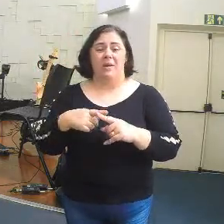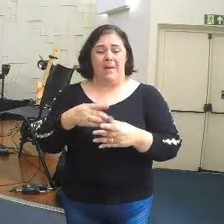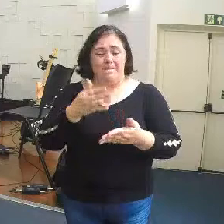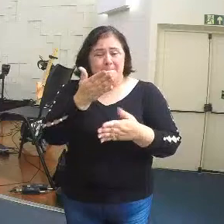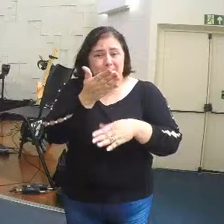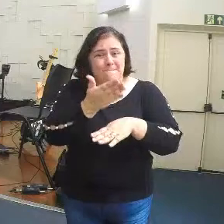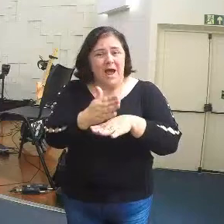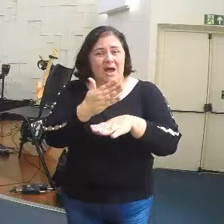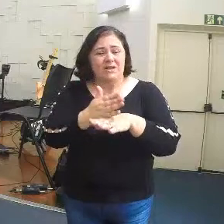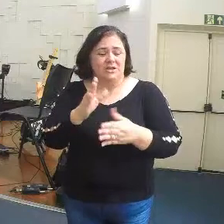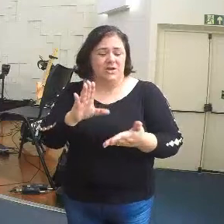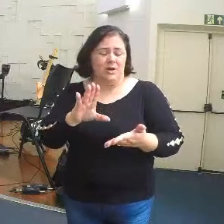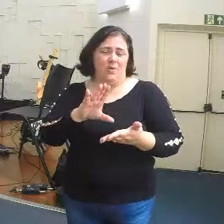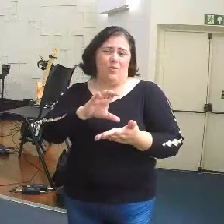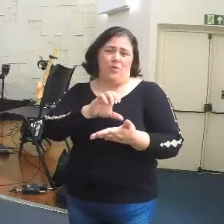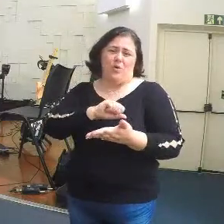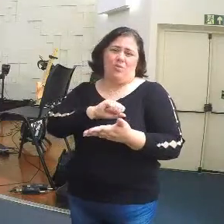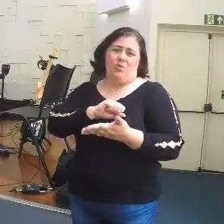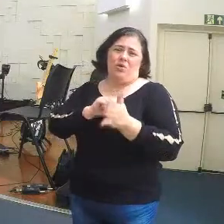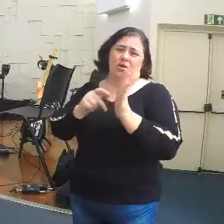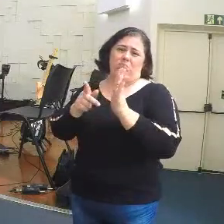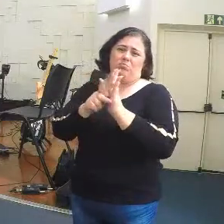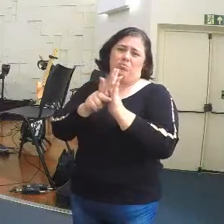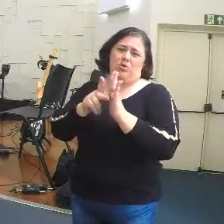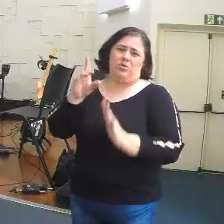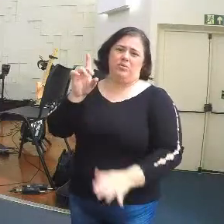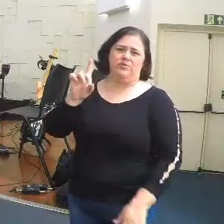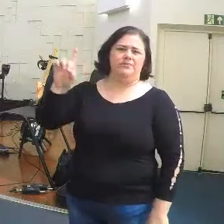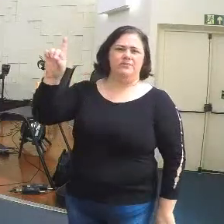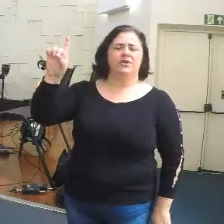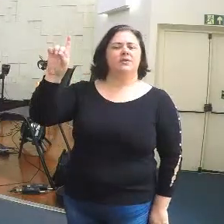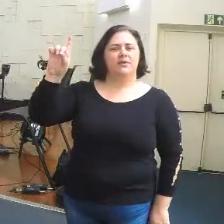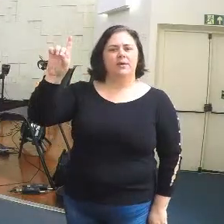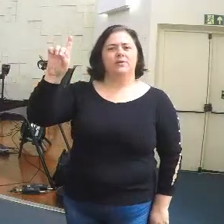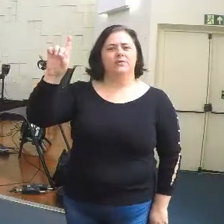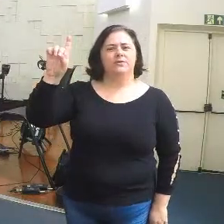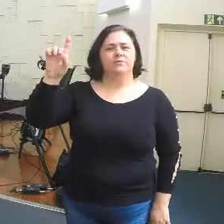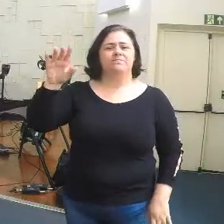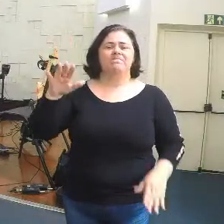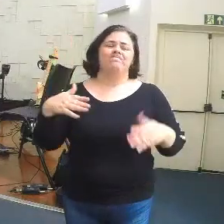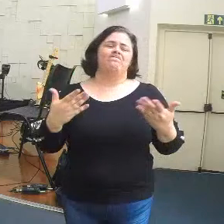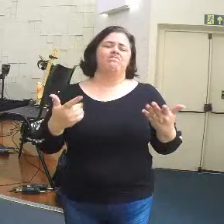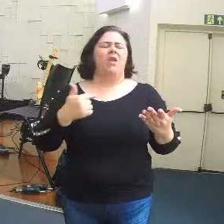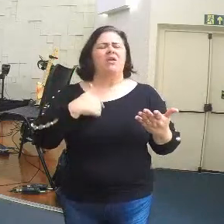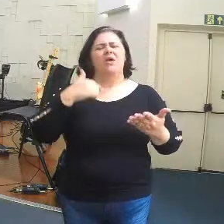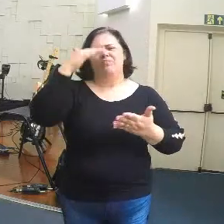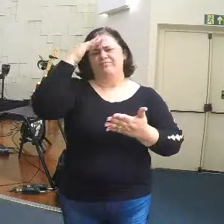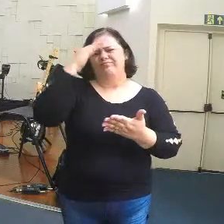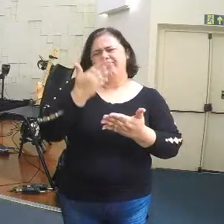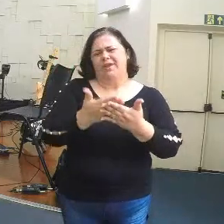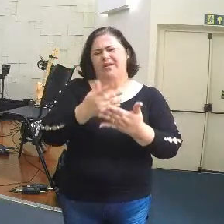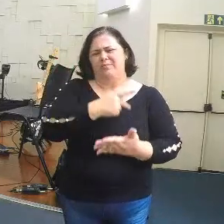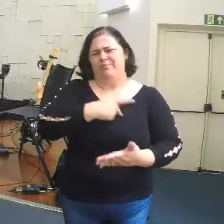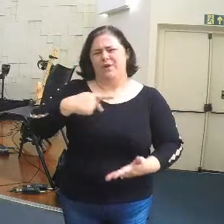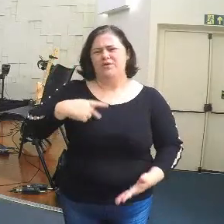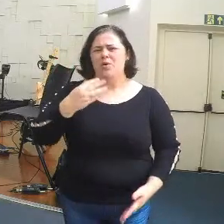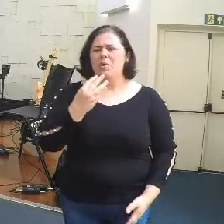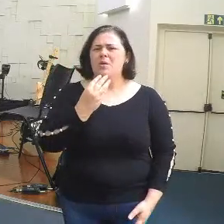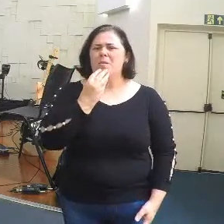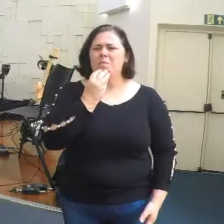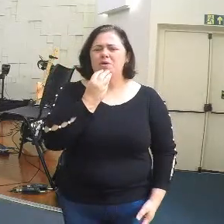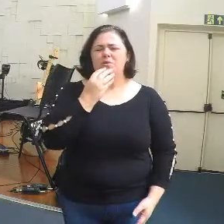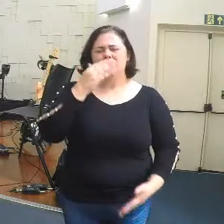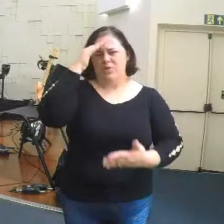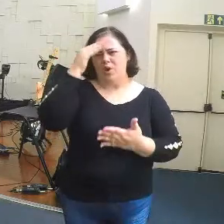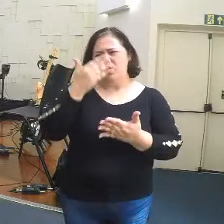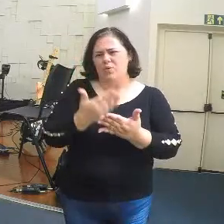a mensagem no Evangelho e agora João resumindo. E eu creio, meus irmãos, como já pude afirmar, que quando ele